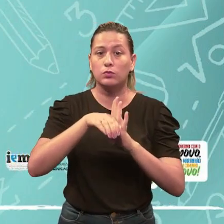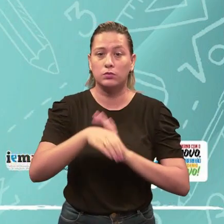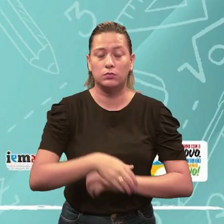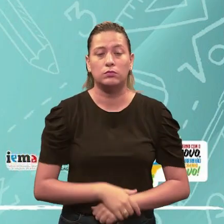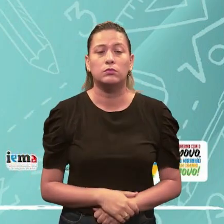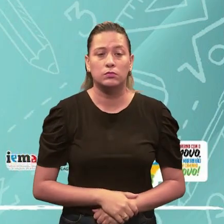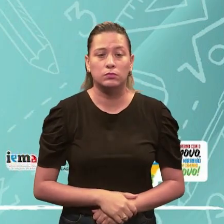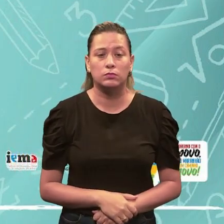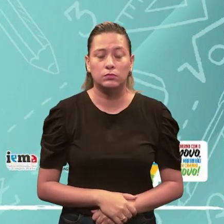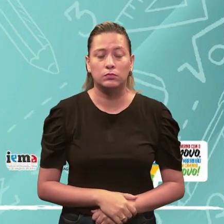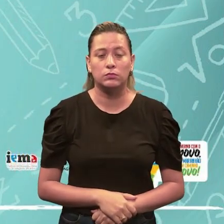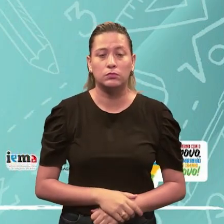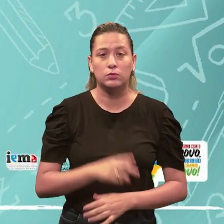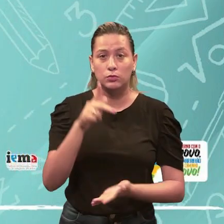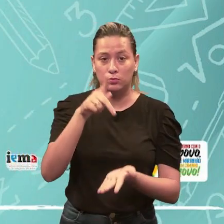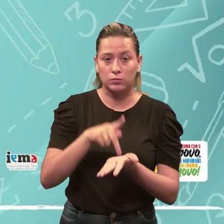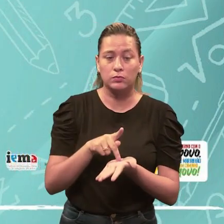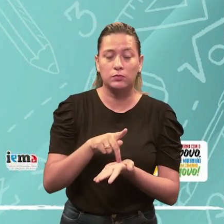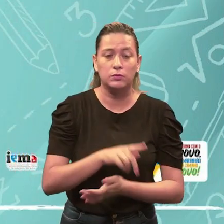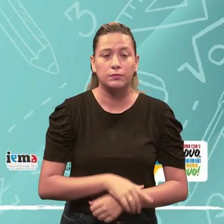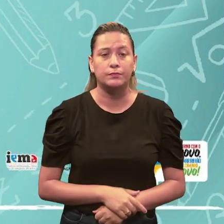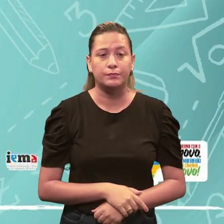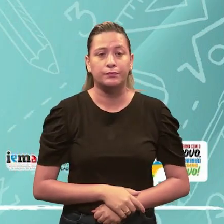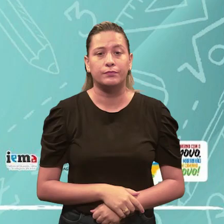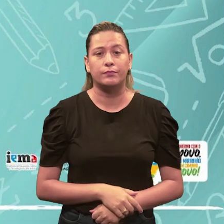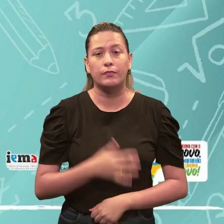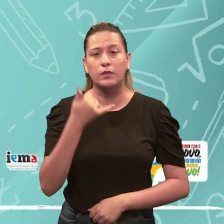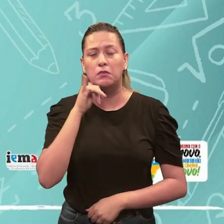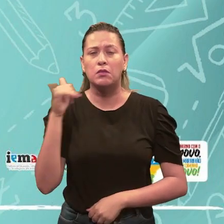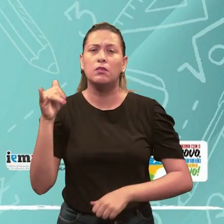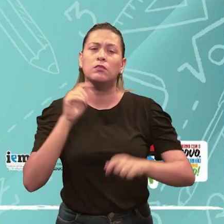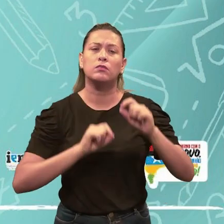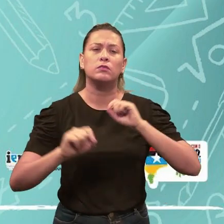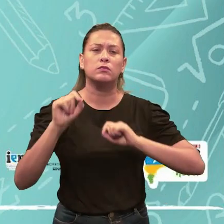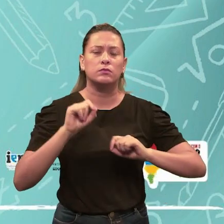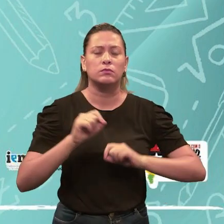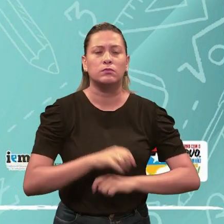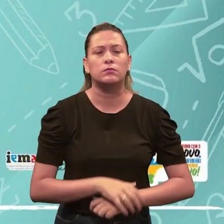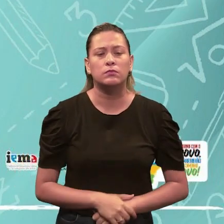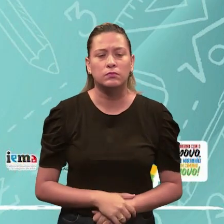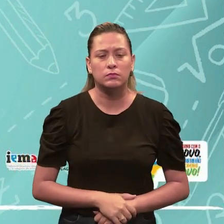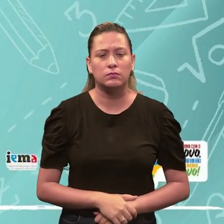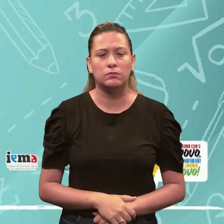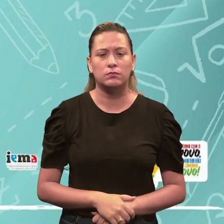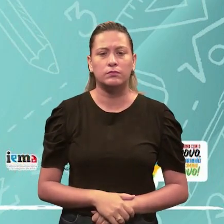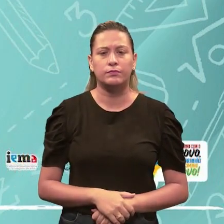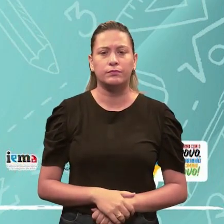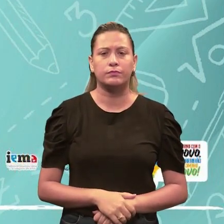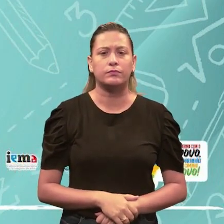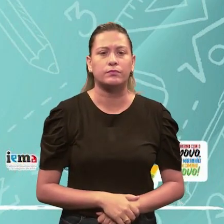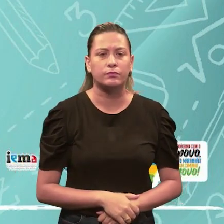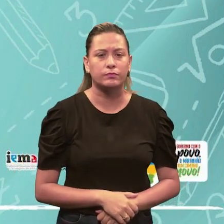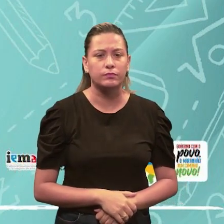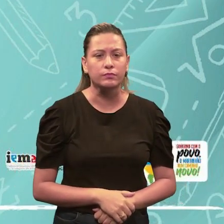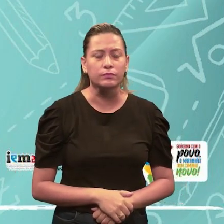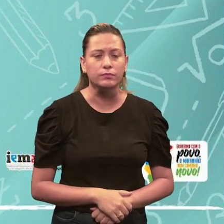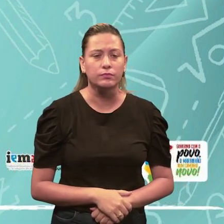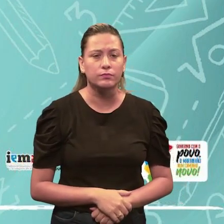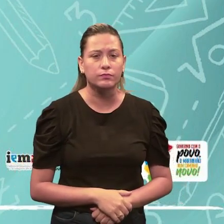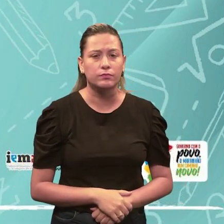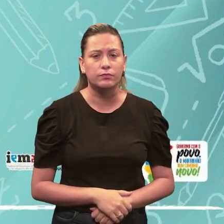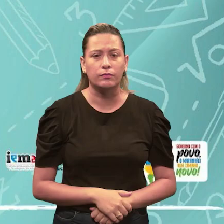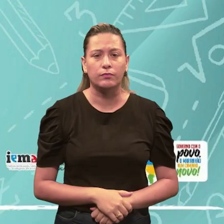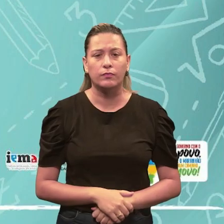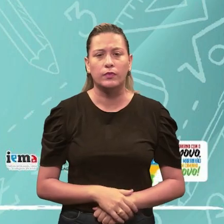eletrônica, de fato, né? Então o que é a eletrônica agora? Falando só, não da mais analógica e não só da digital, mas